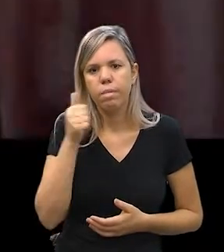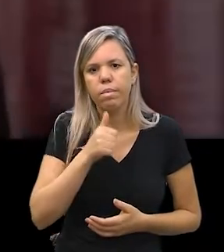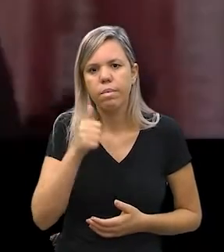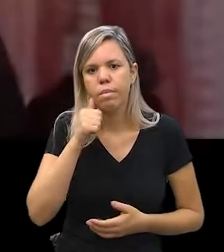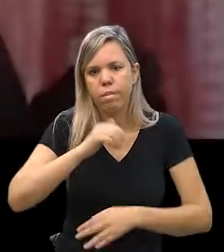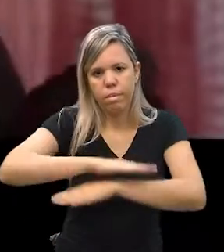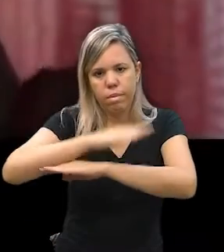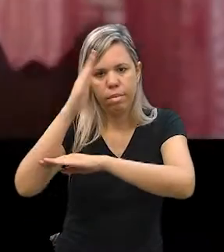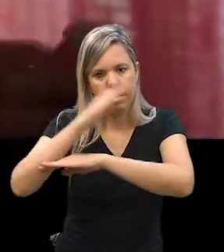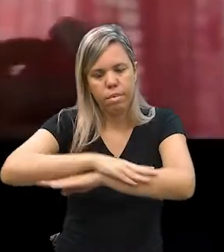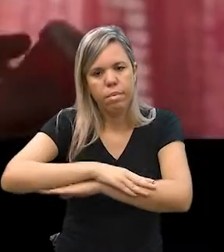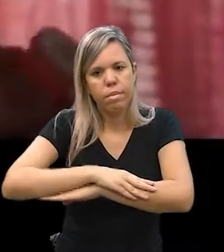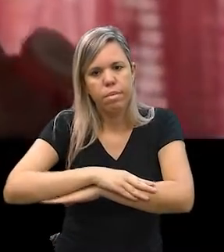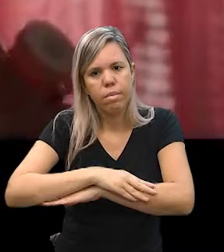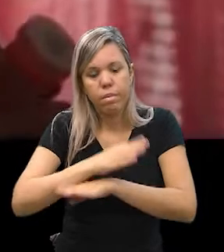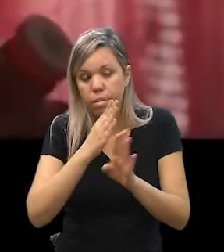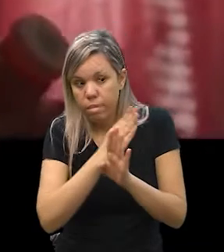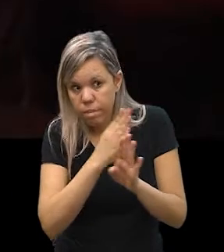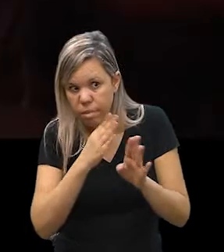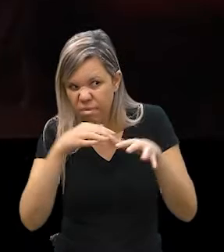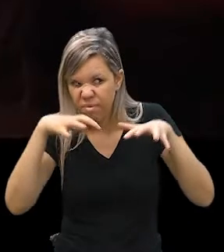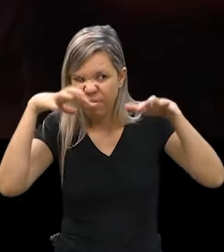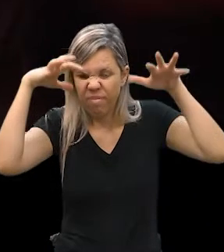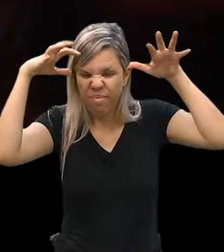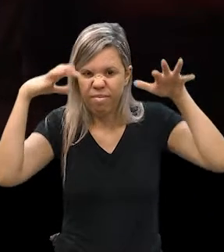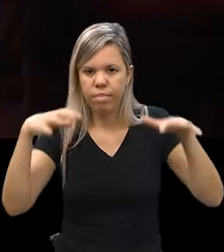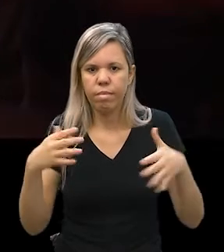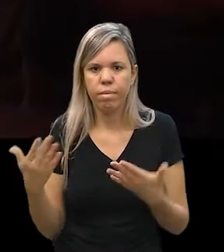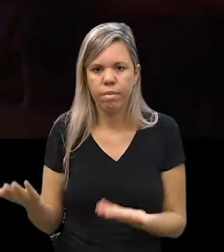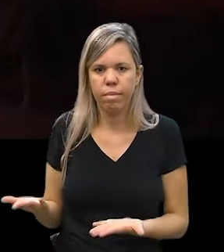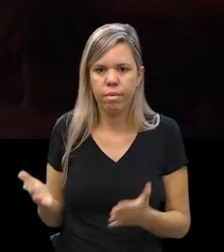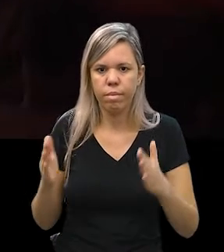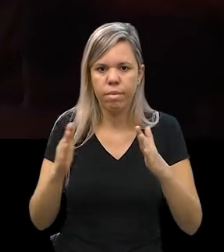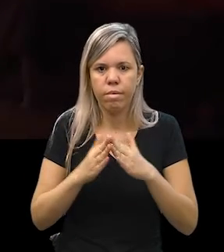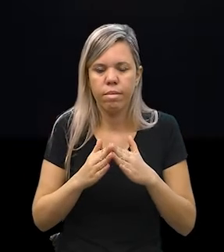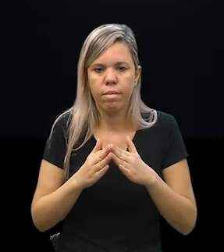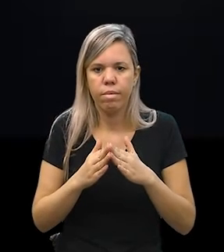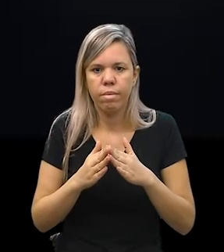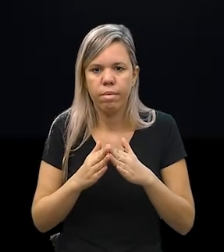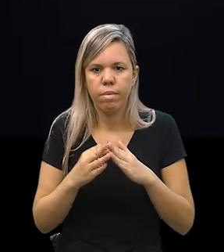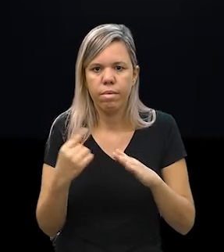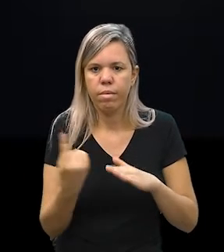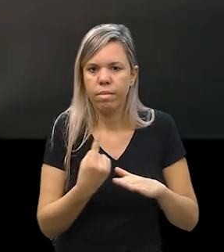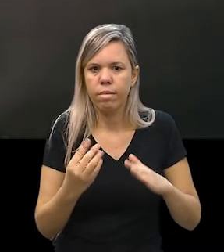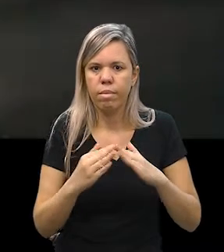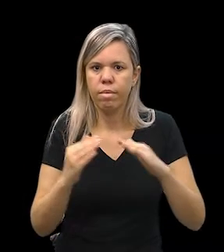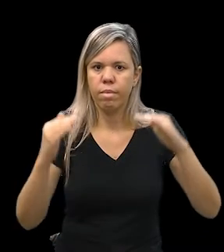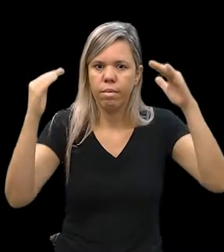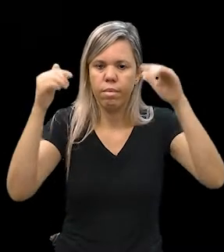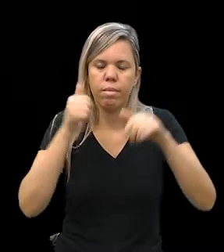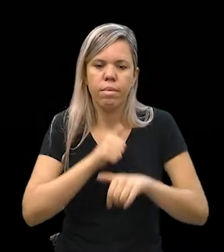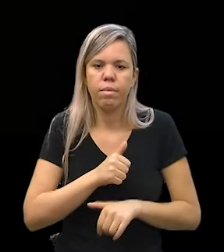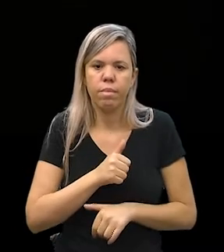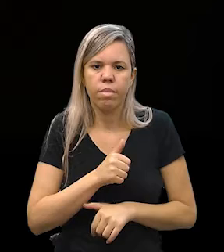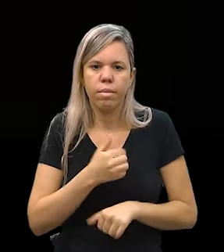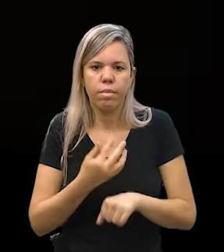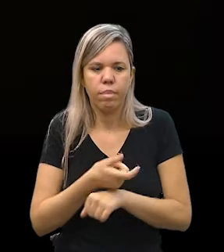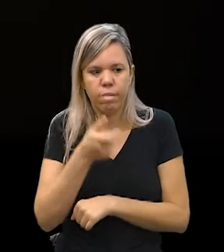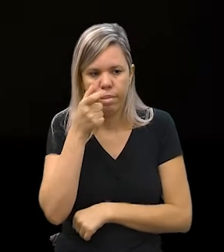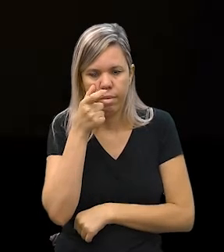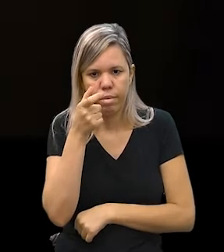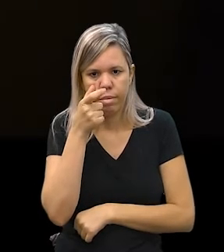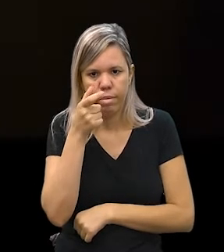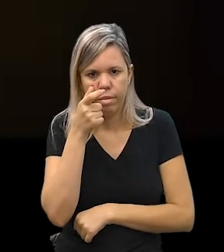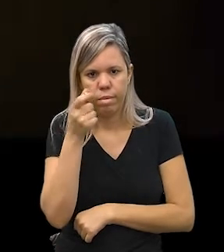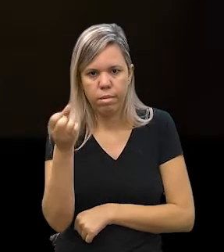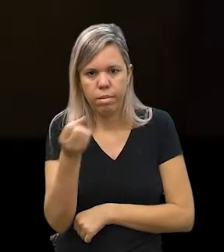na Janela, um suspense estrelado por Amy Adams. Morando de forma reclusa em um casarão, uma mulher passa a observar